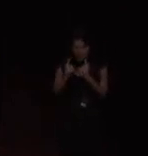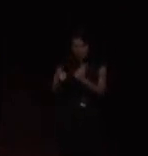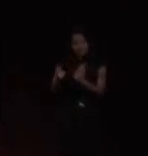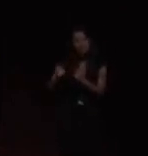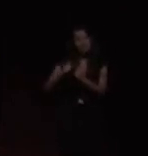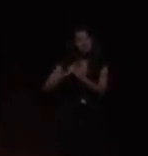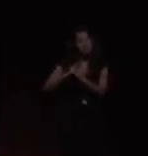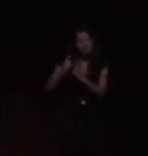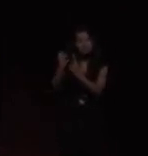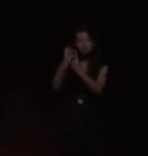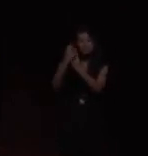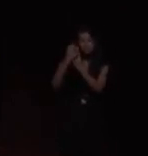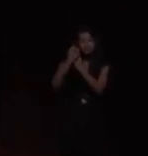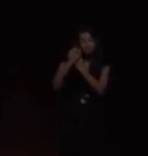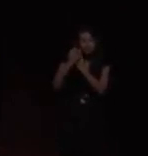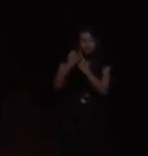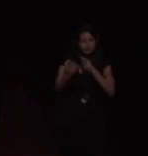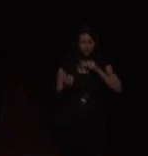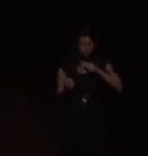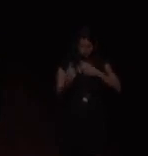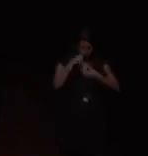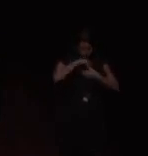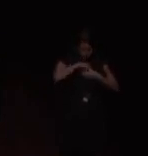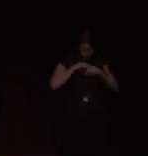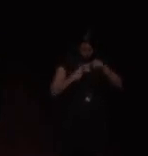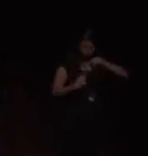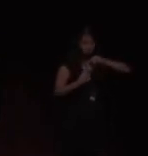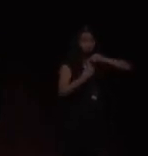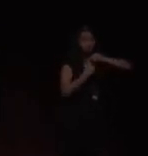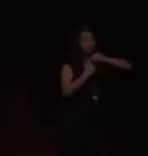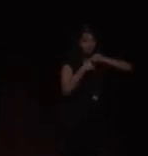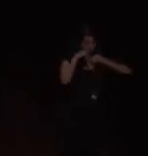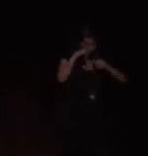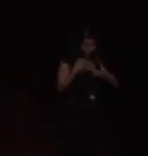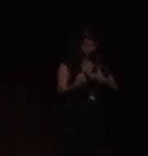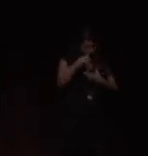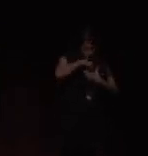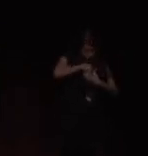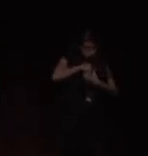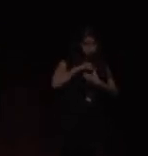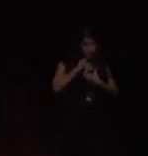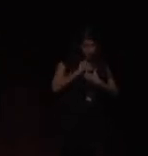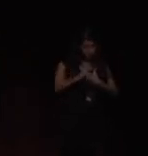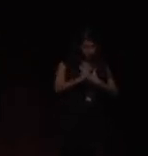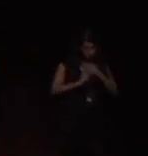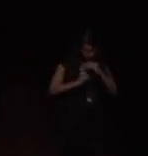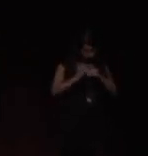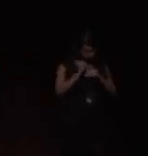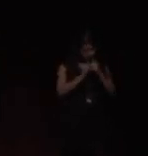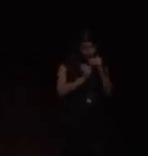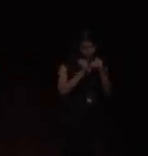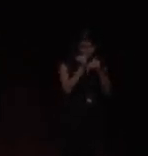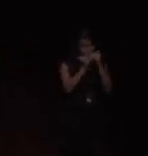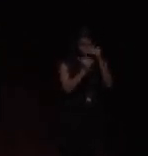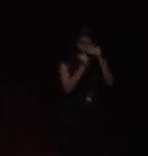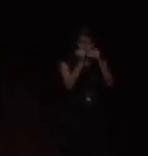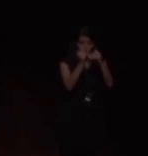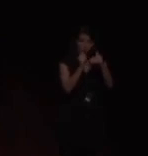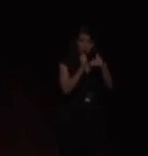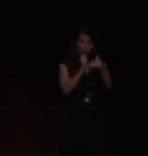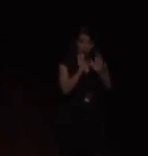linguagem interior, com essa linguagem que está em construção. E me faz pensar também na relação